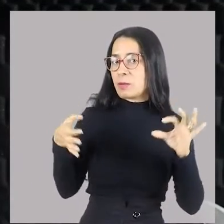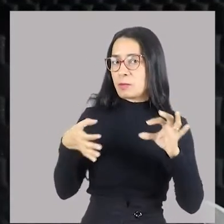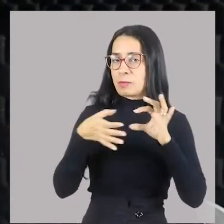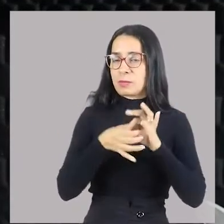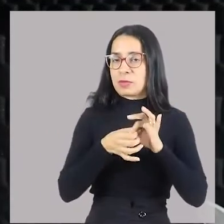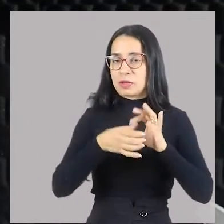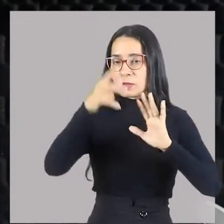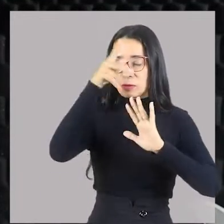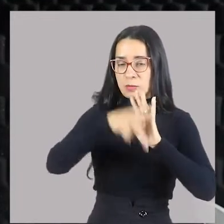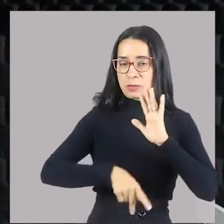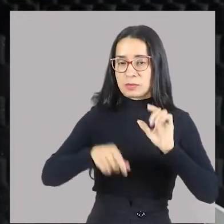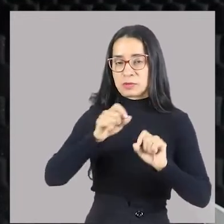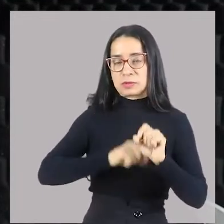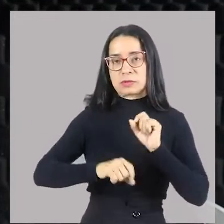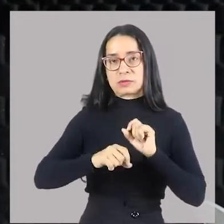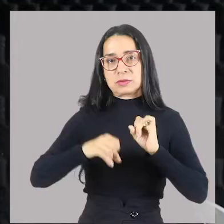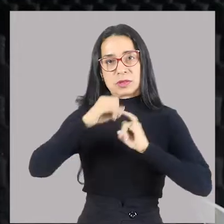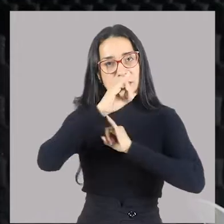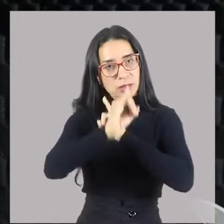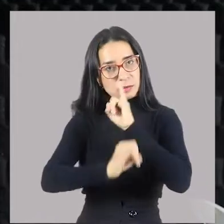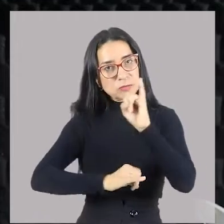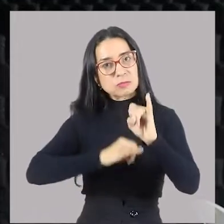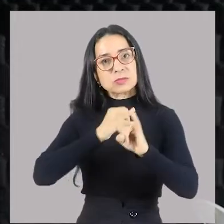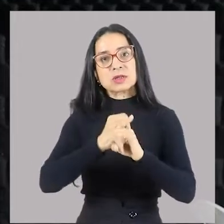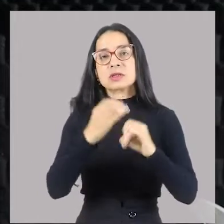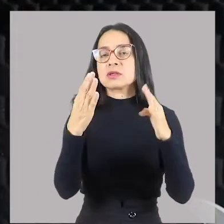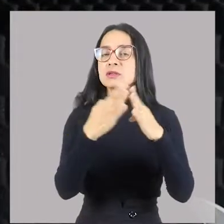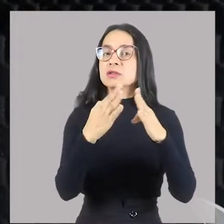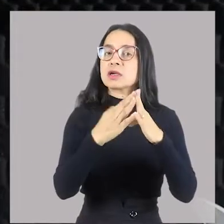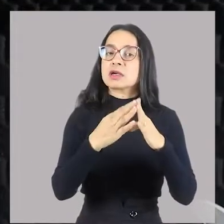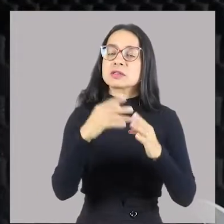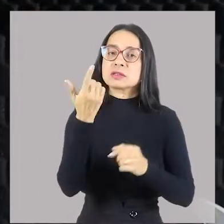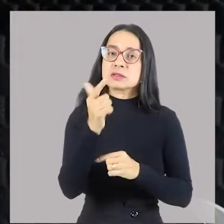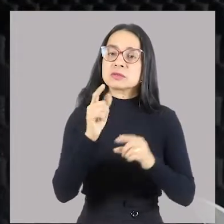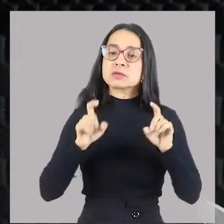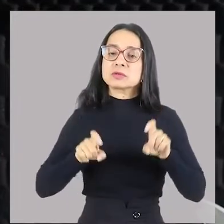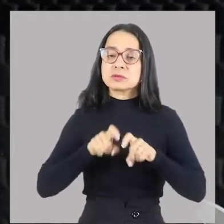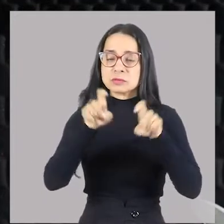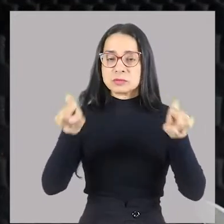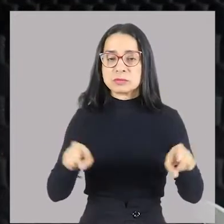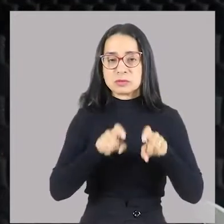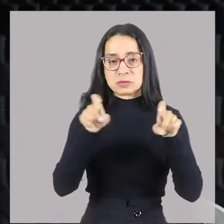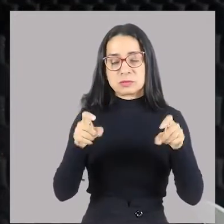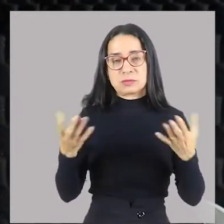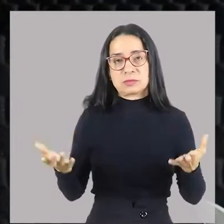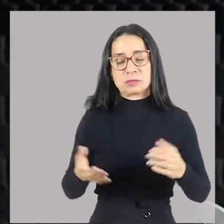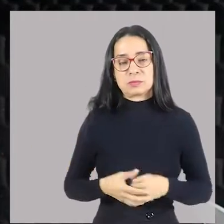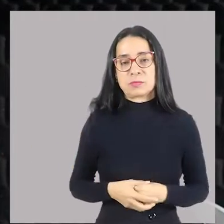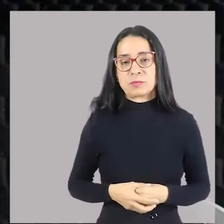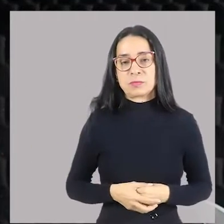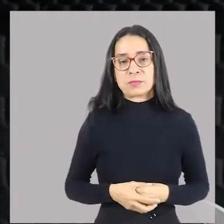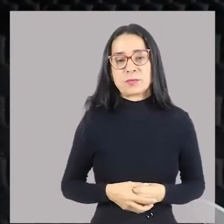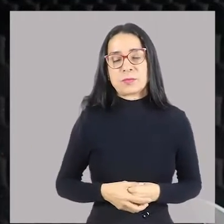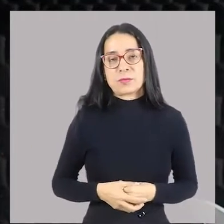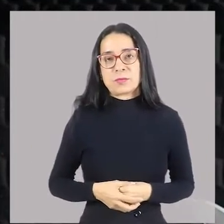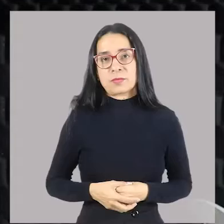certo? A internet em suas casas não tem o quê? Computadores. Eu costumo até dizer que